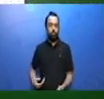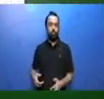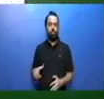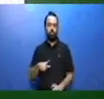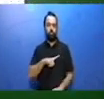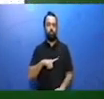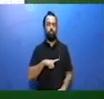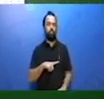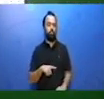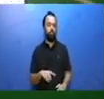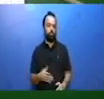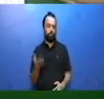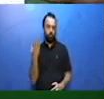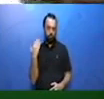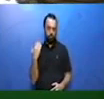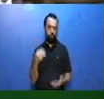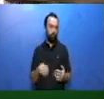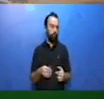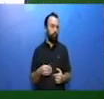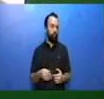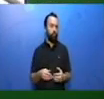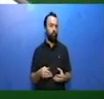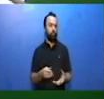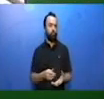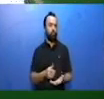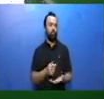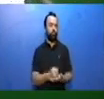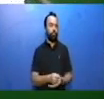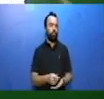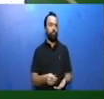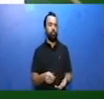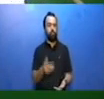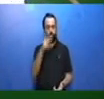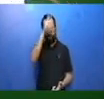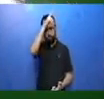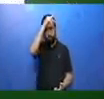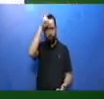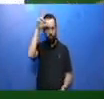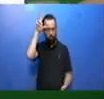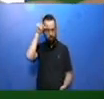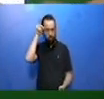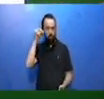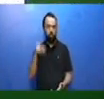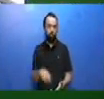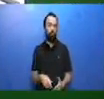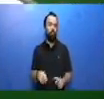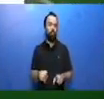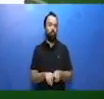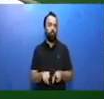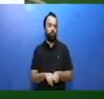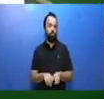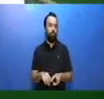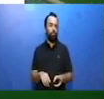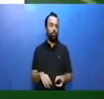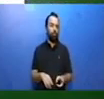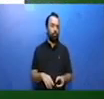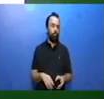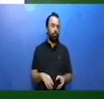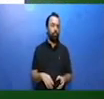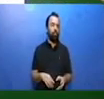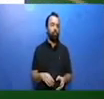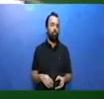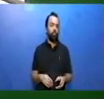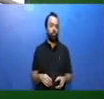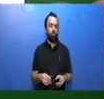de planejados. As prefeituras, às vezes em parceria com os governos estadual ou federal,